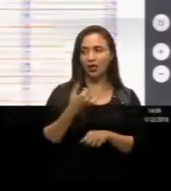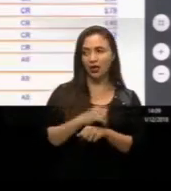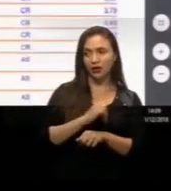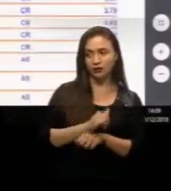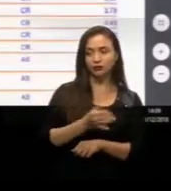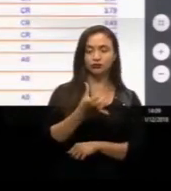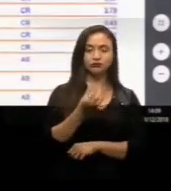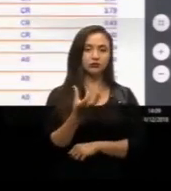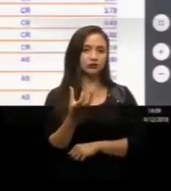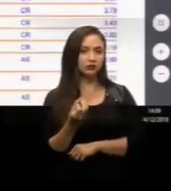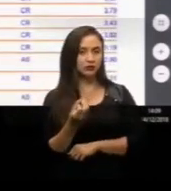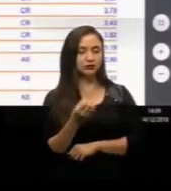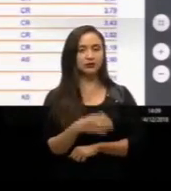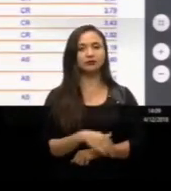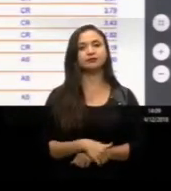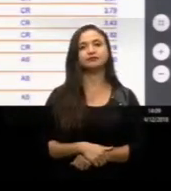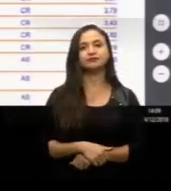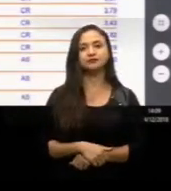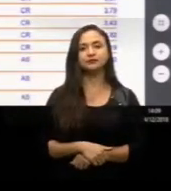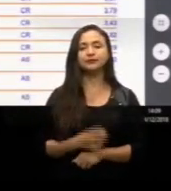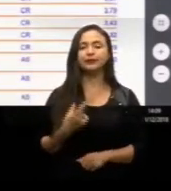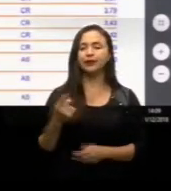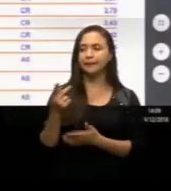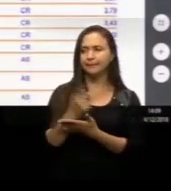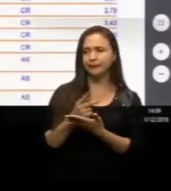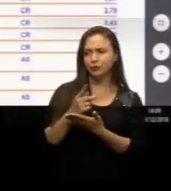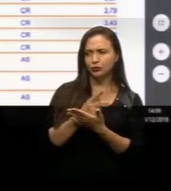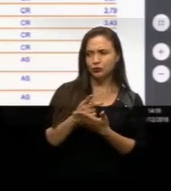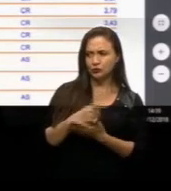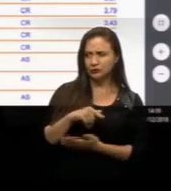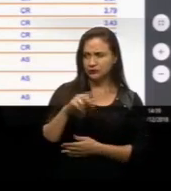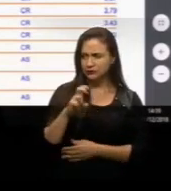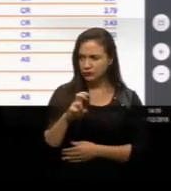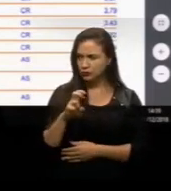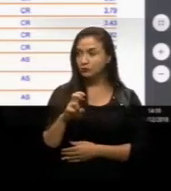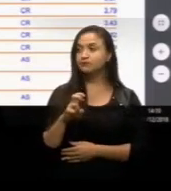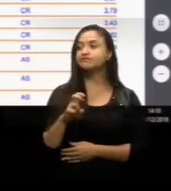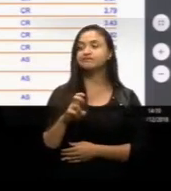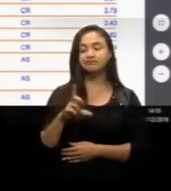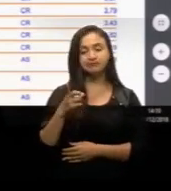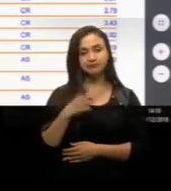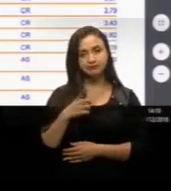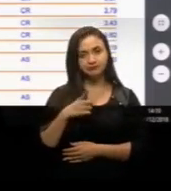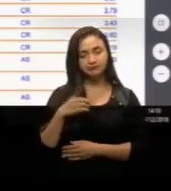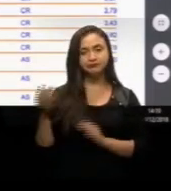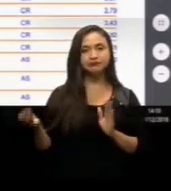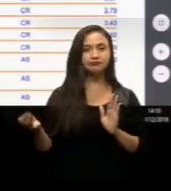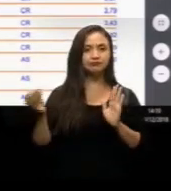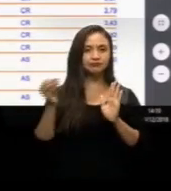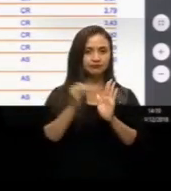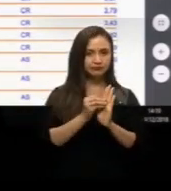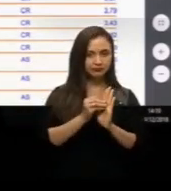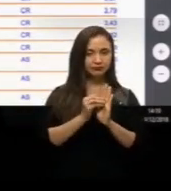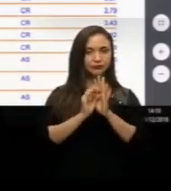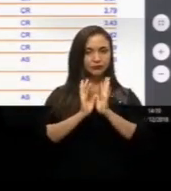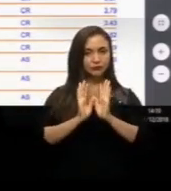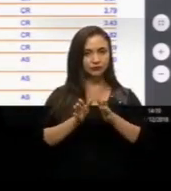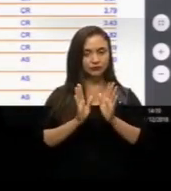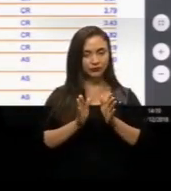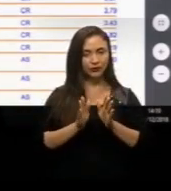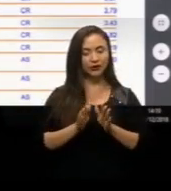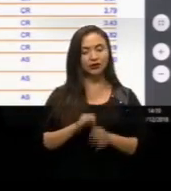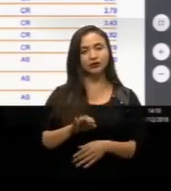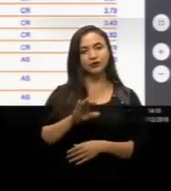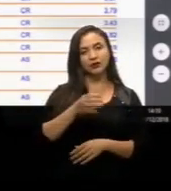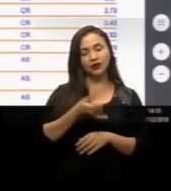60. A gente procura aqui o 5. Então, você vem aqui, seleciona ele, aço